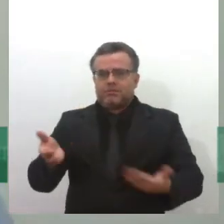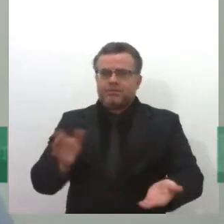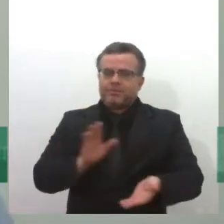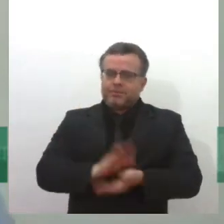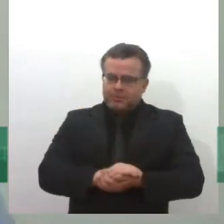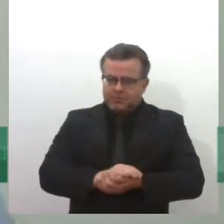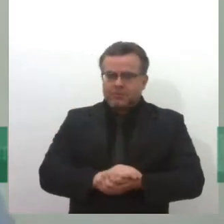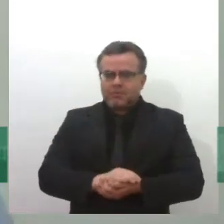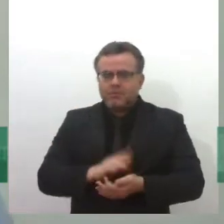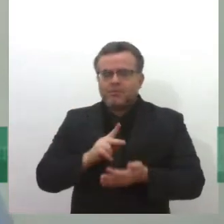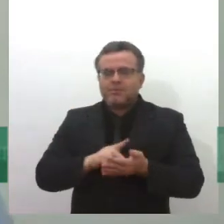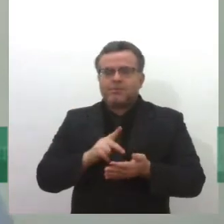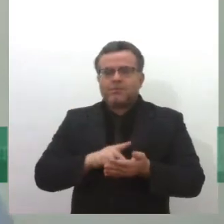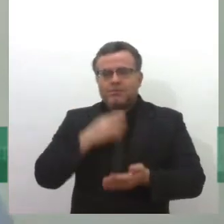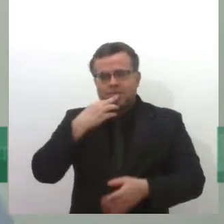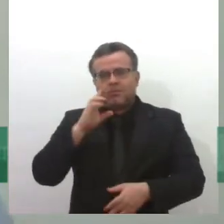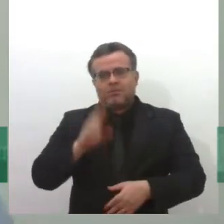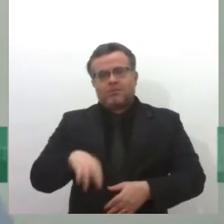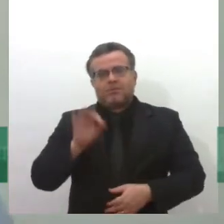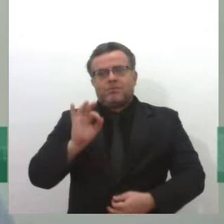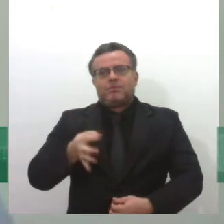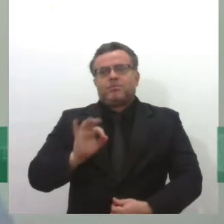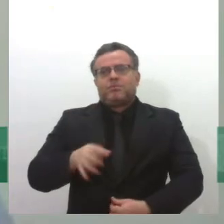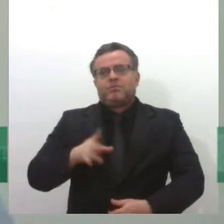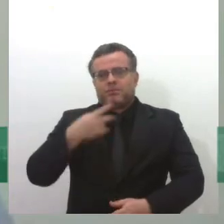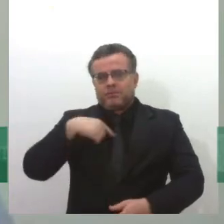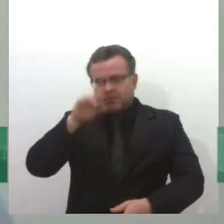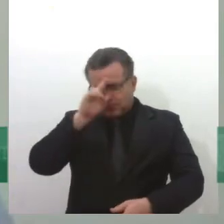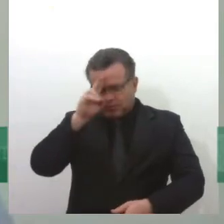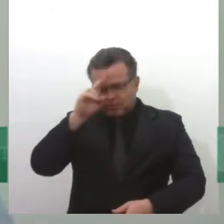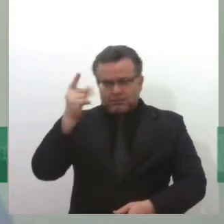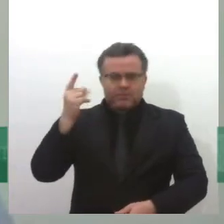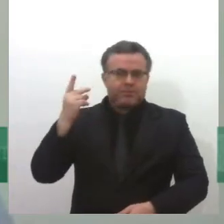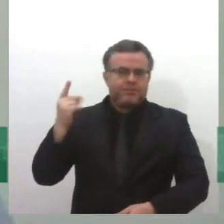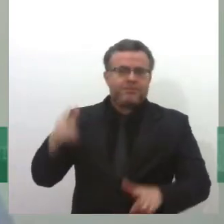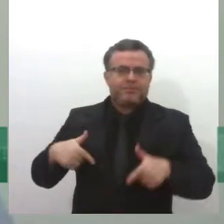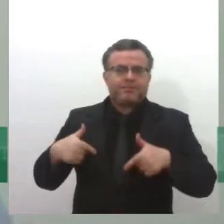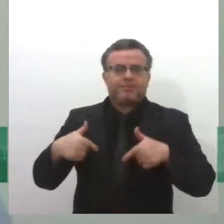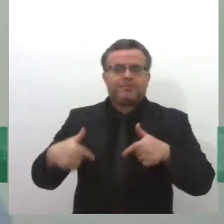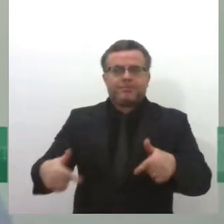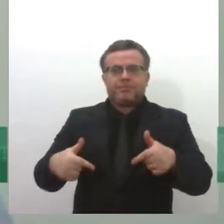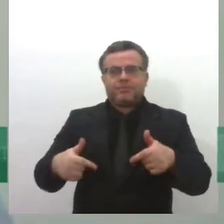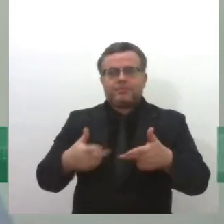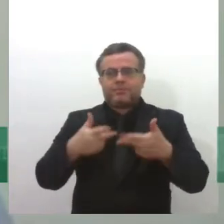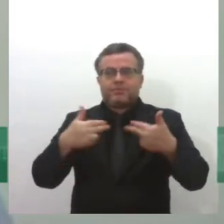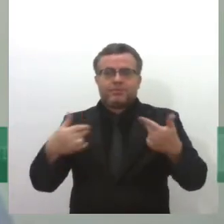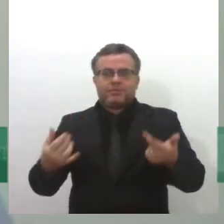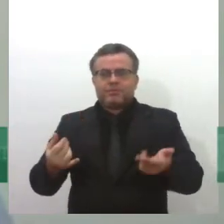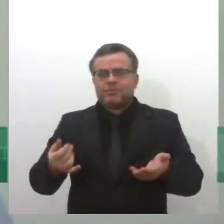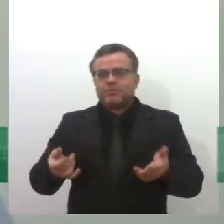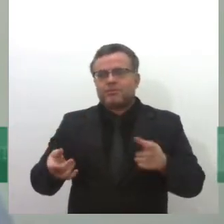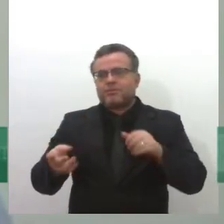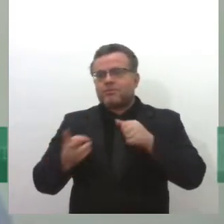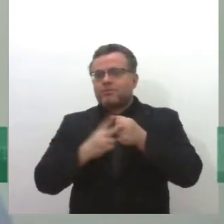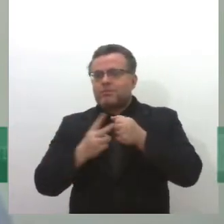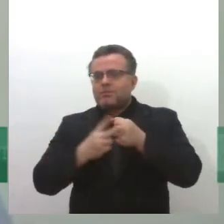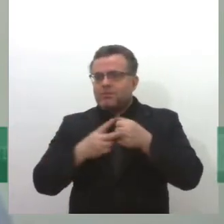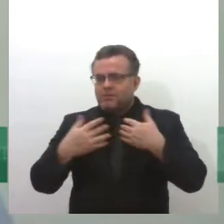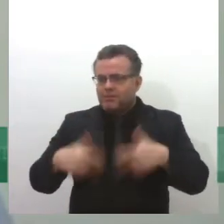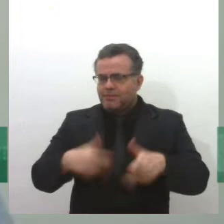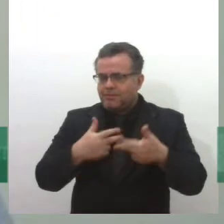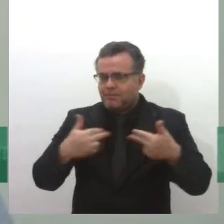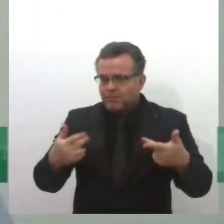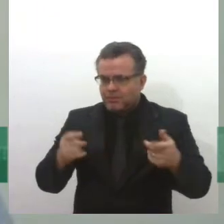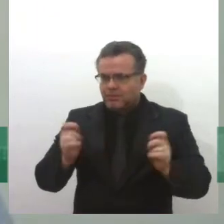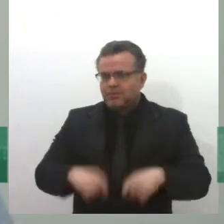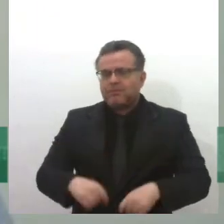Flávio Arnes lembrou da questão do combate ao tabagismo, né, mas recentemente nós temos assim, um trabalho